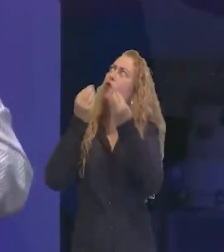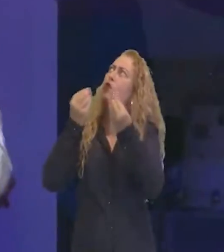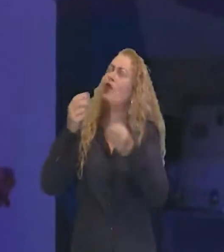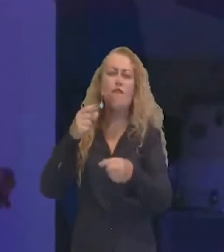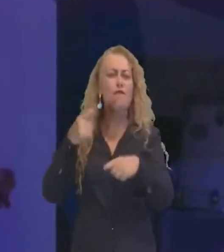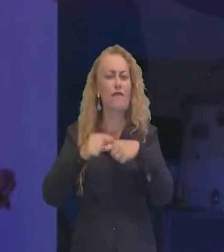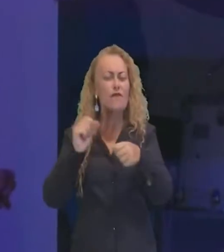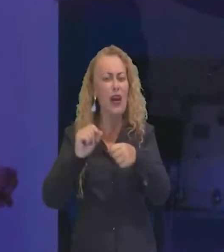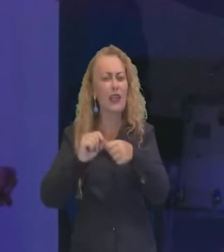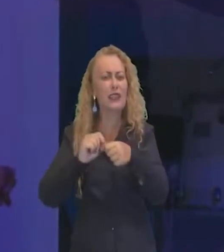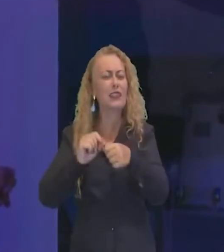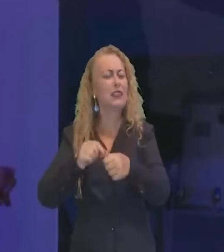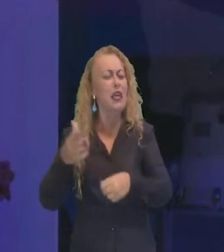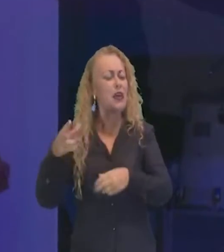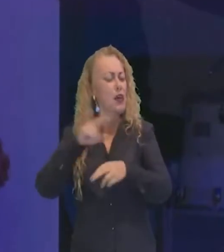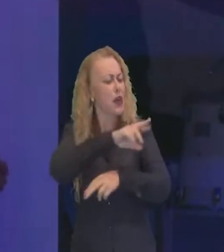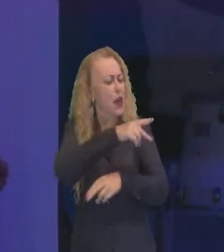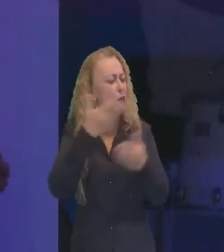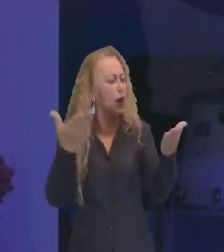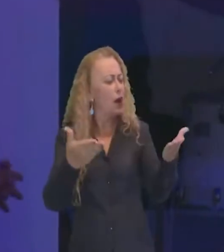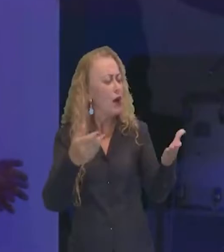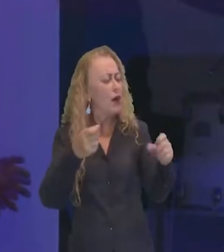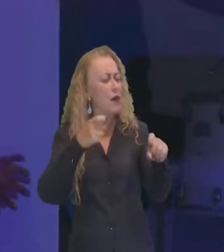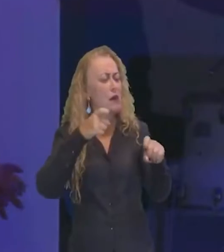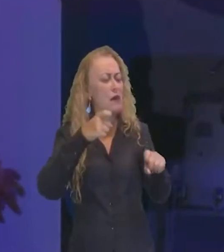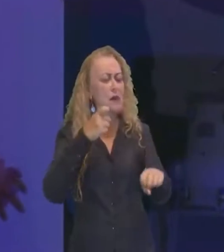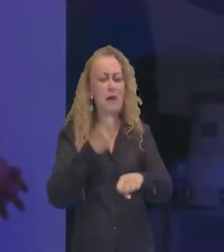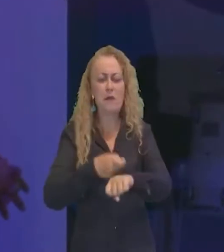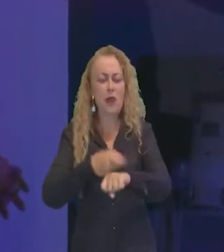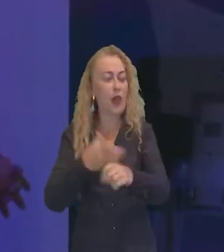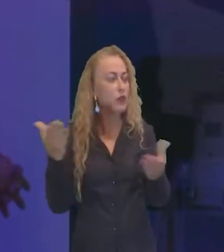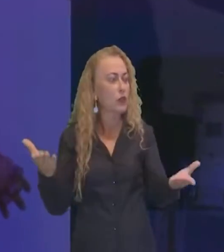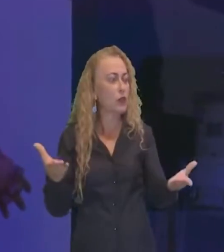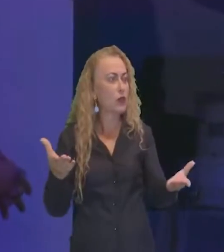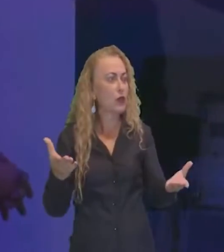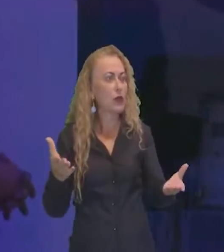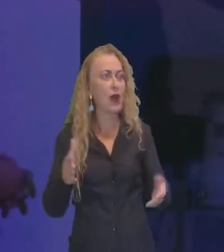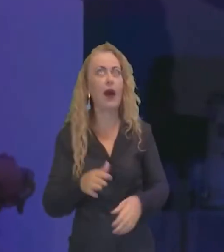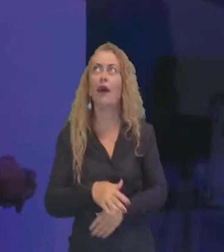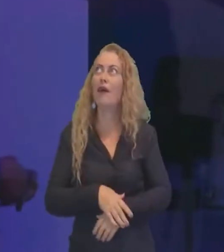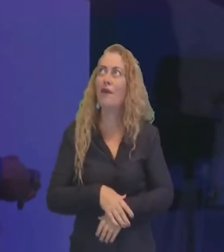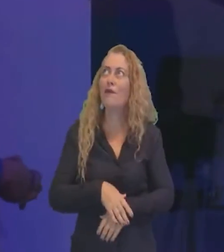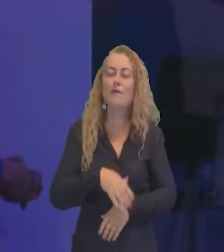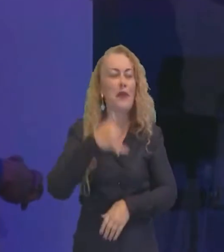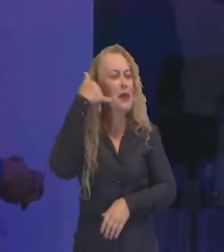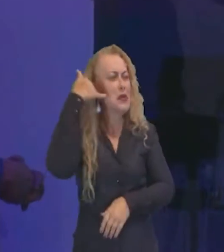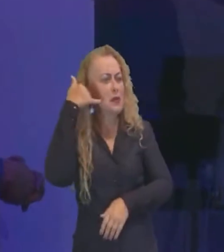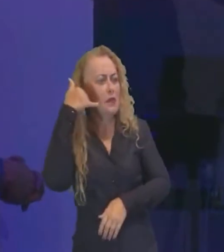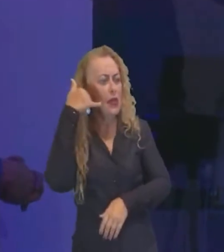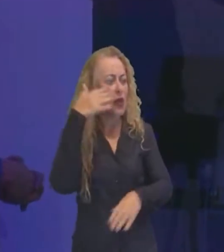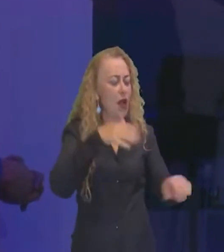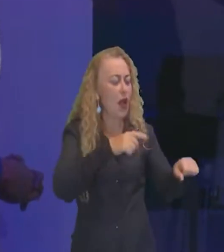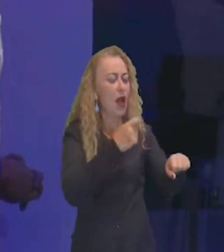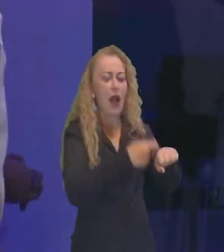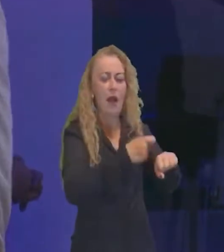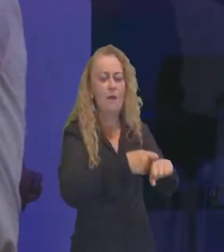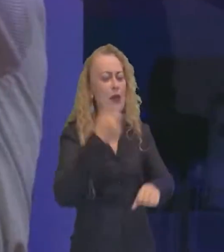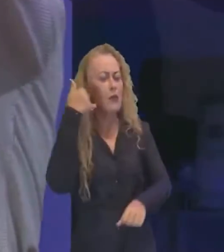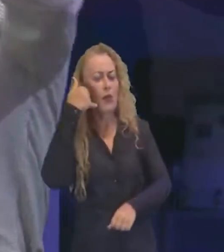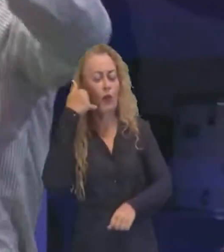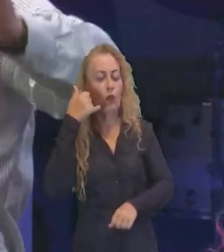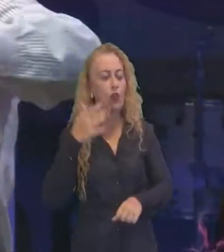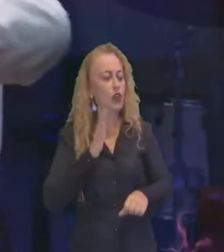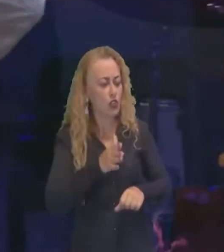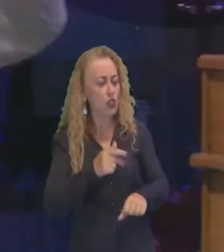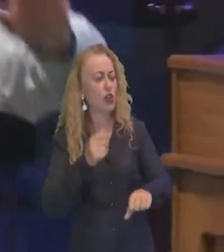fazer? E aquela irmã disse: eu já marquei a consulta, é difícil, ele não aceita, porque é um